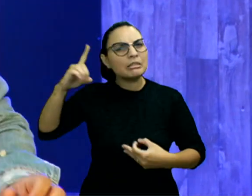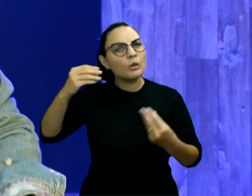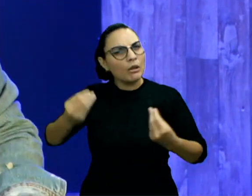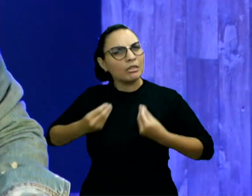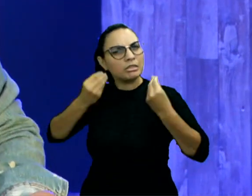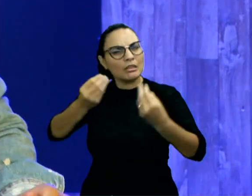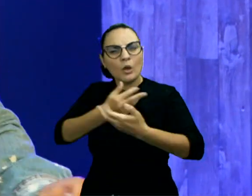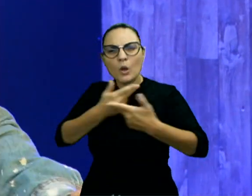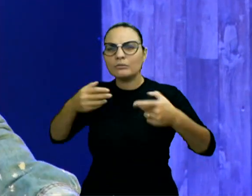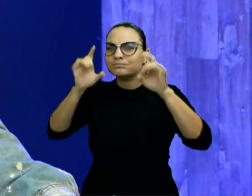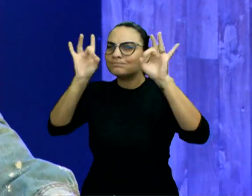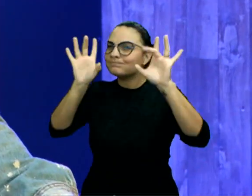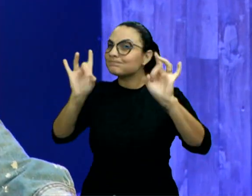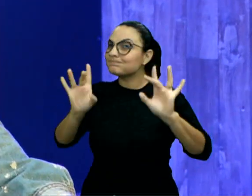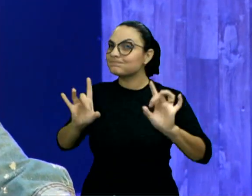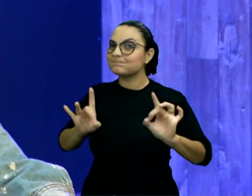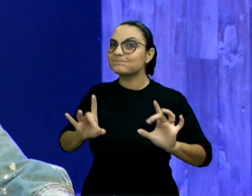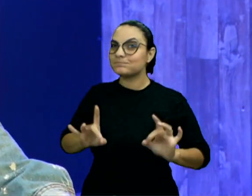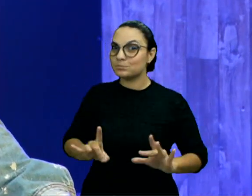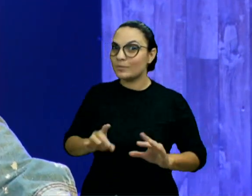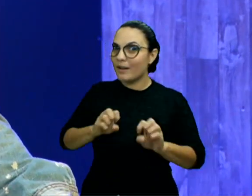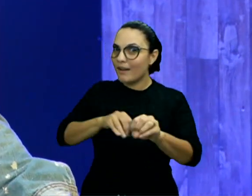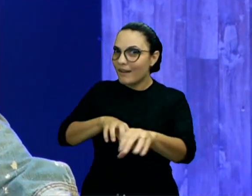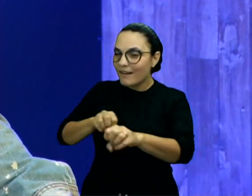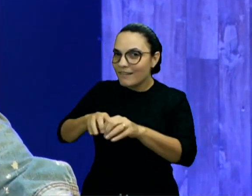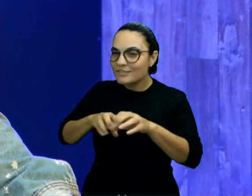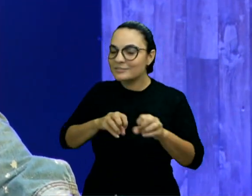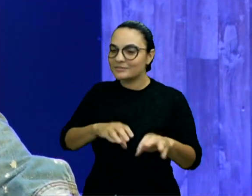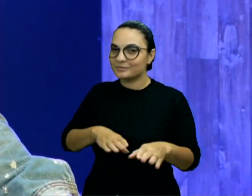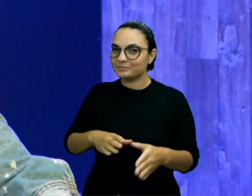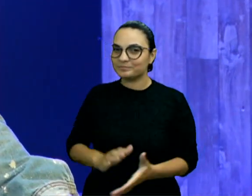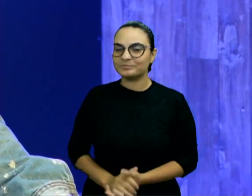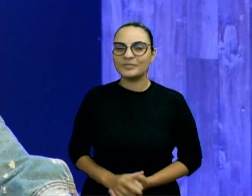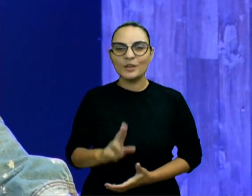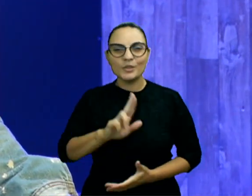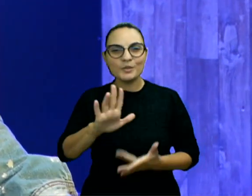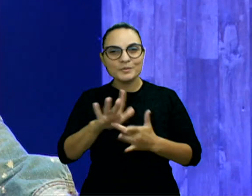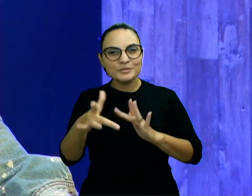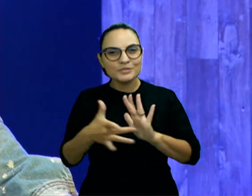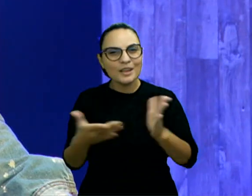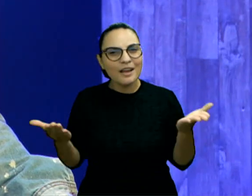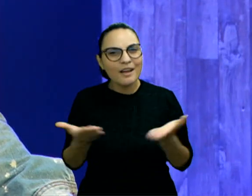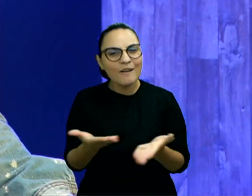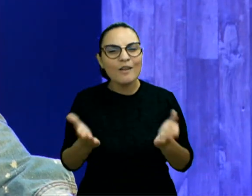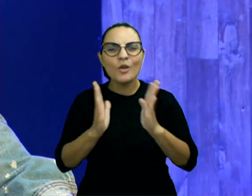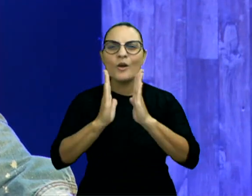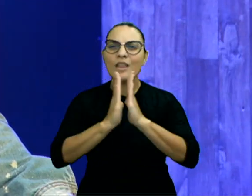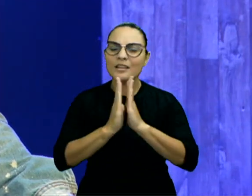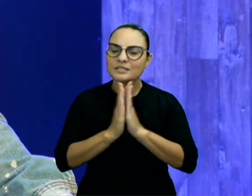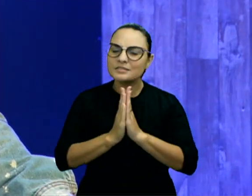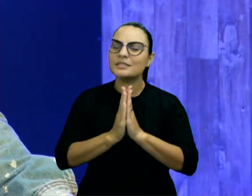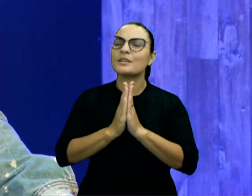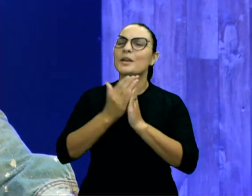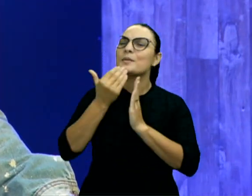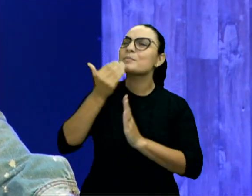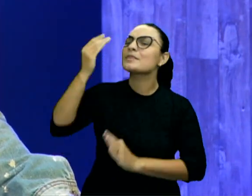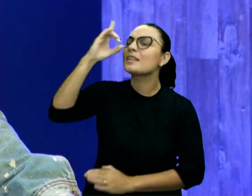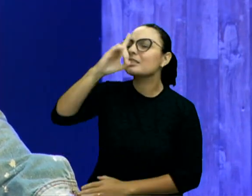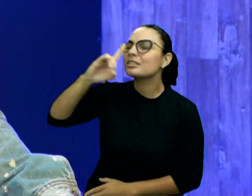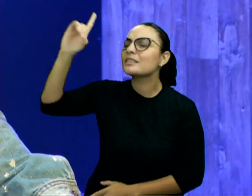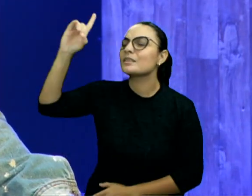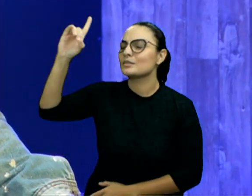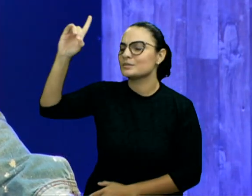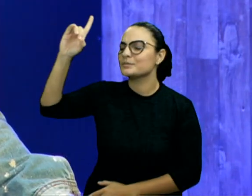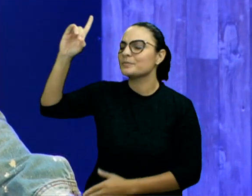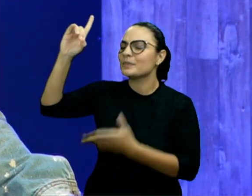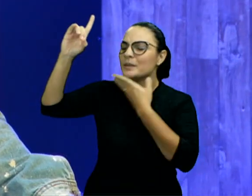para ministrar no seu coração, em nome de Jesus. Feche teus olhos, vamos falar com Deus, vamos orar. Pai, é no